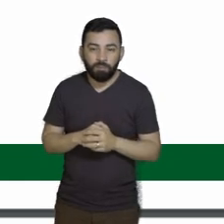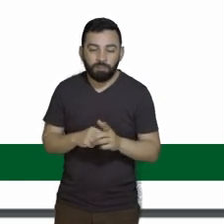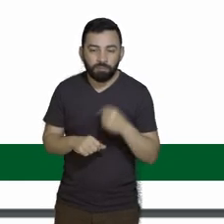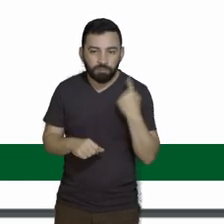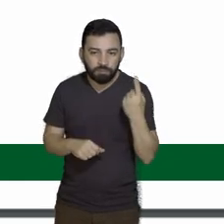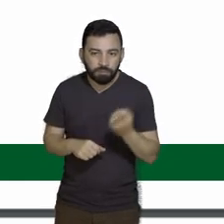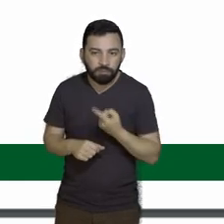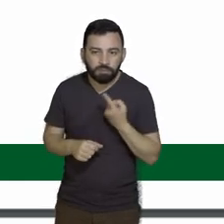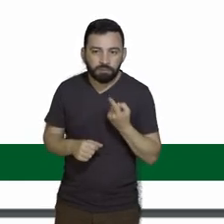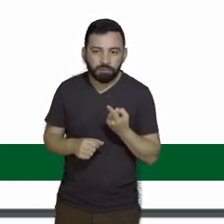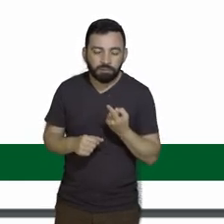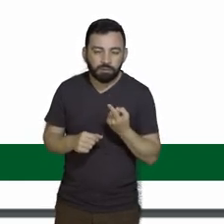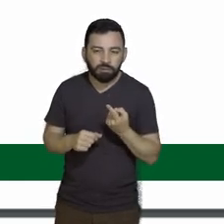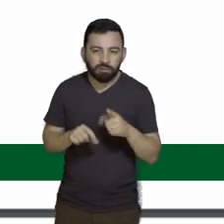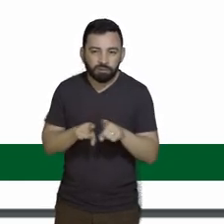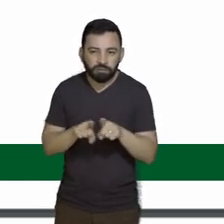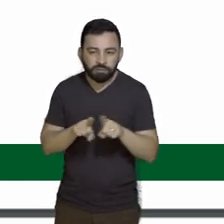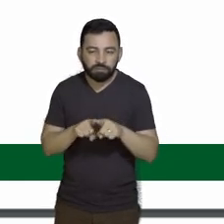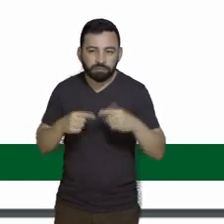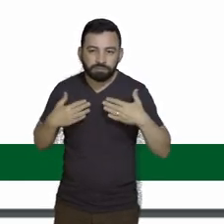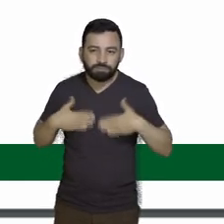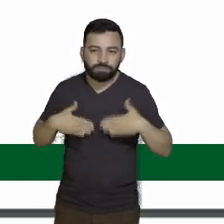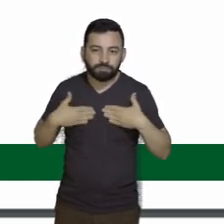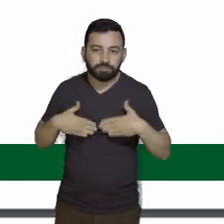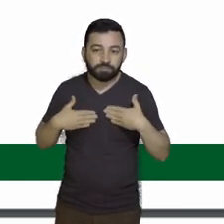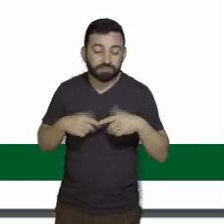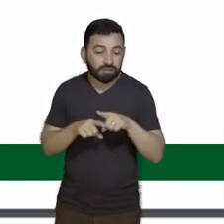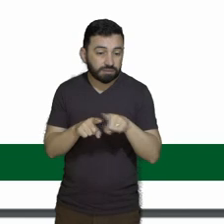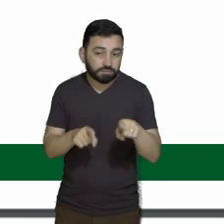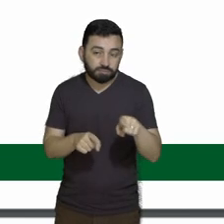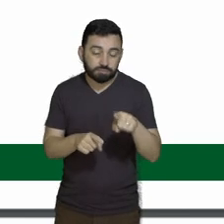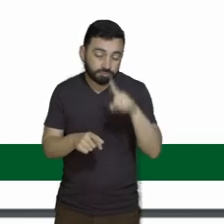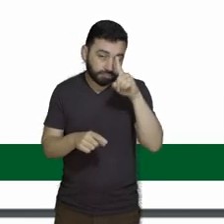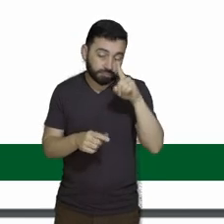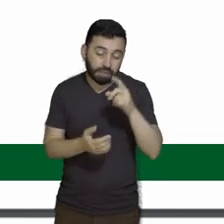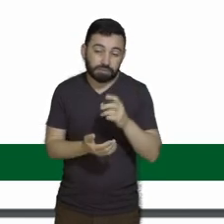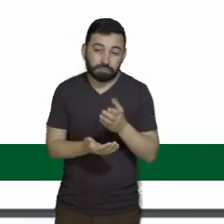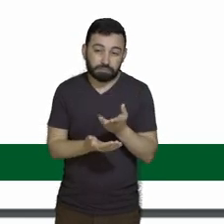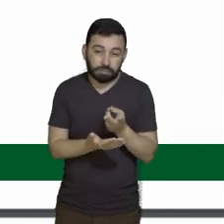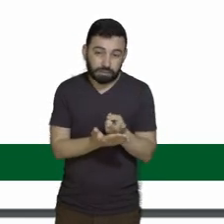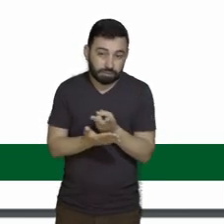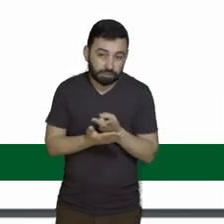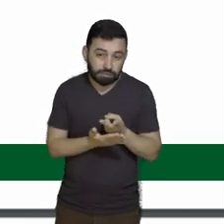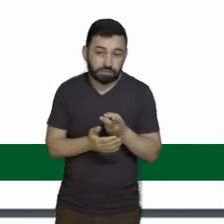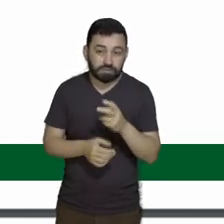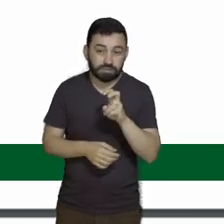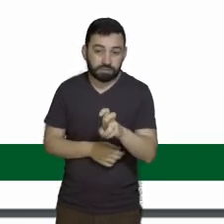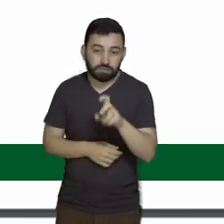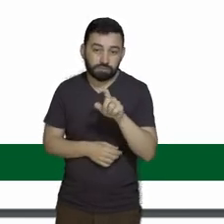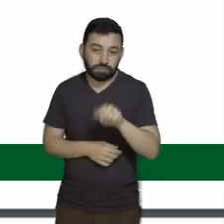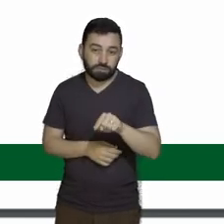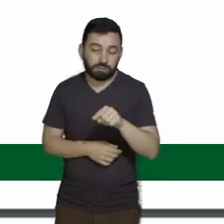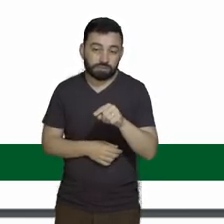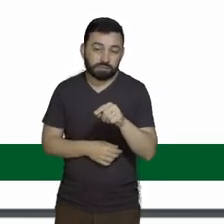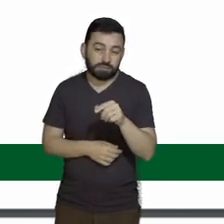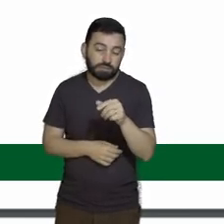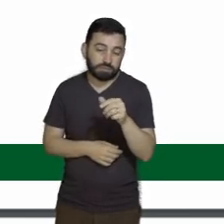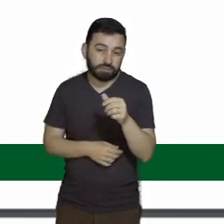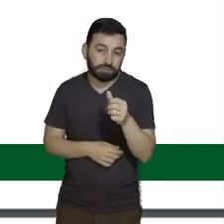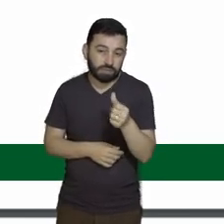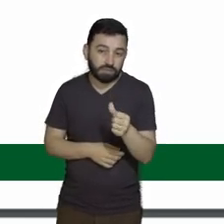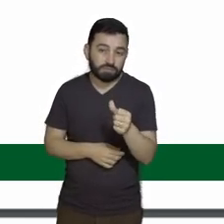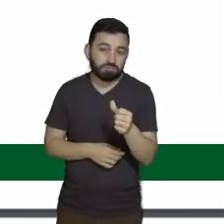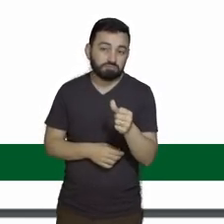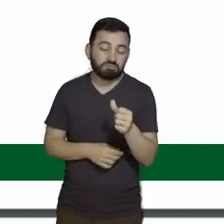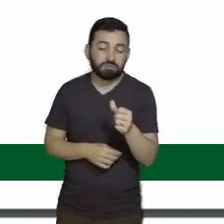acomodar e receber mais pacientes durante o mês. De 5,6 dias que o paciente passava